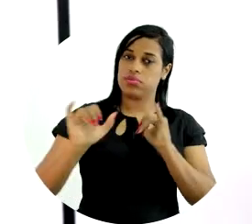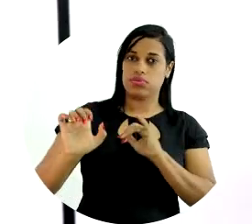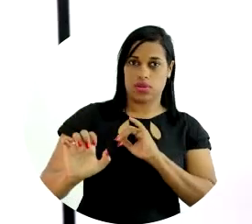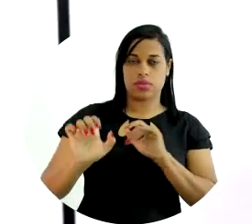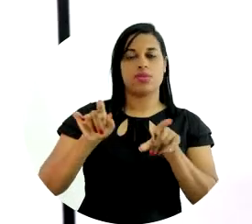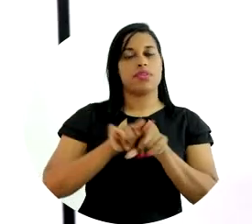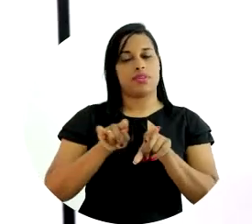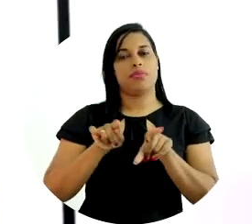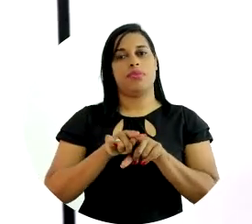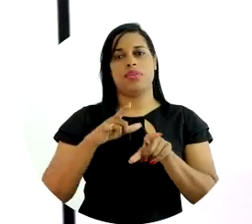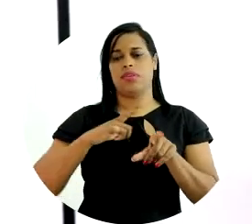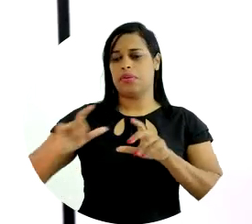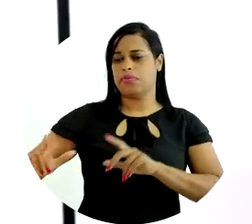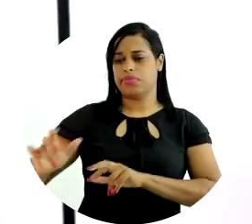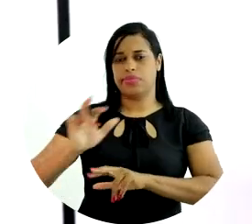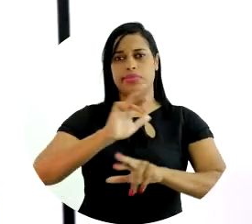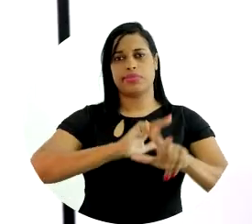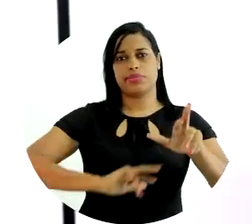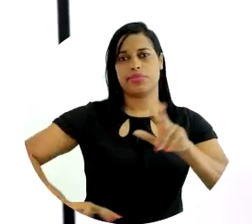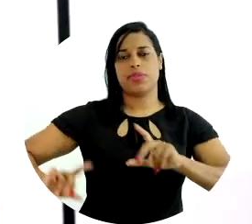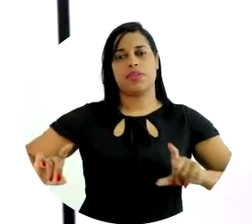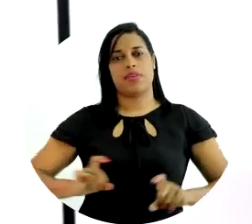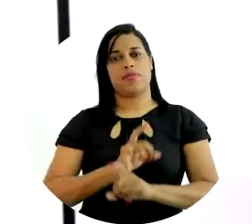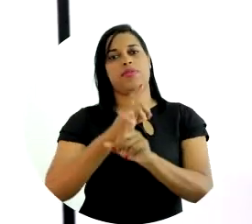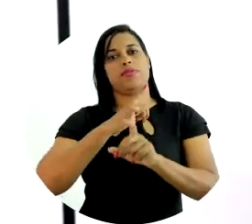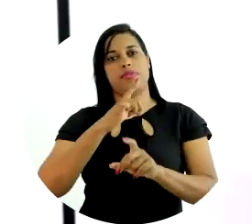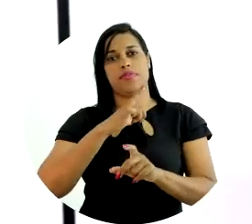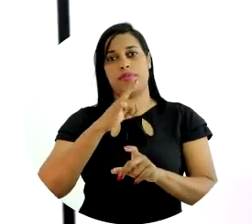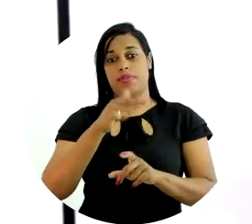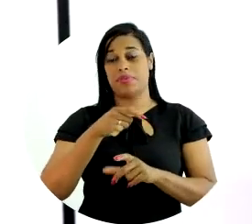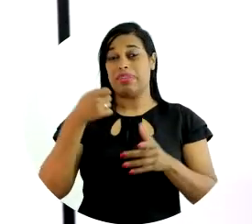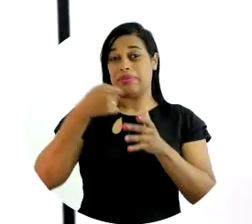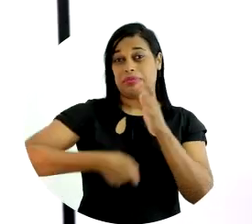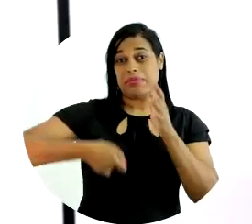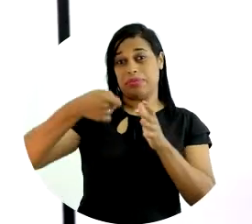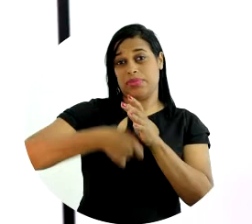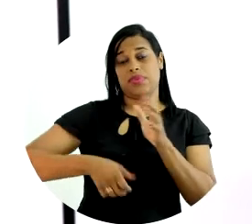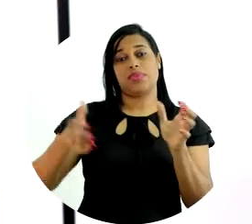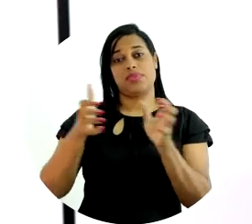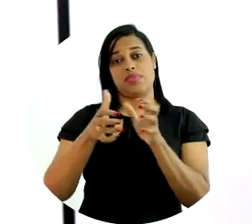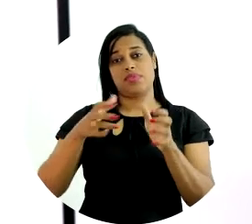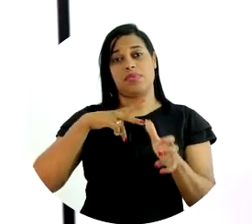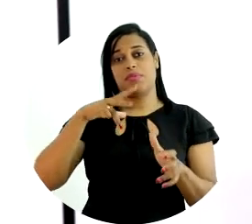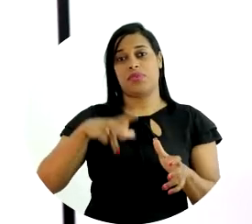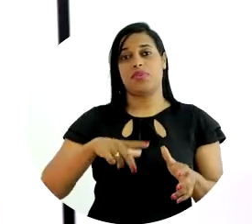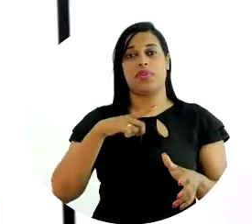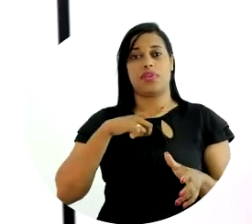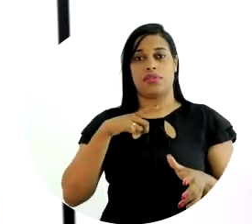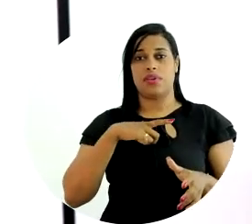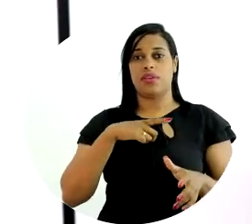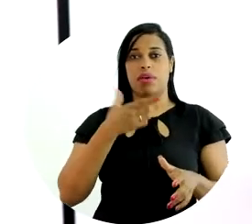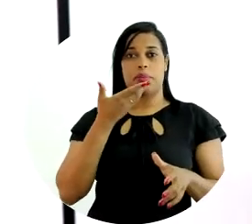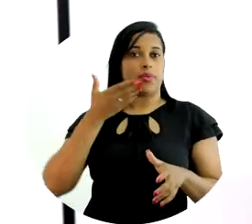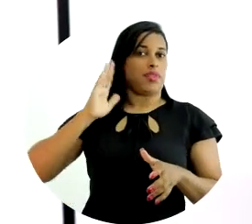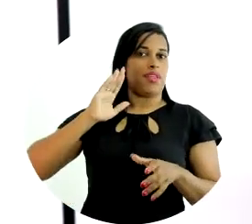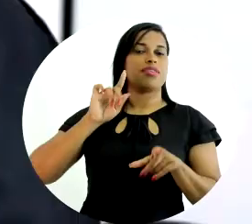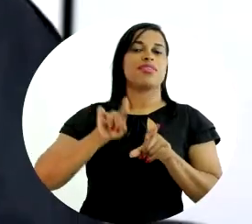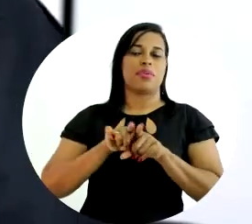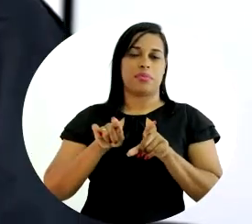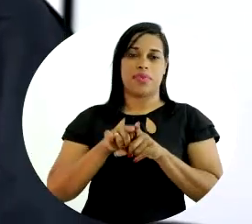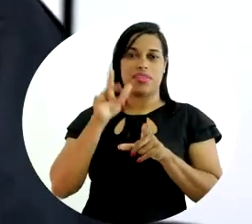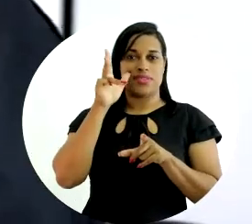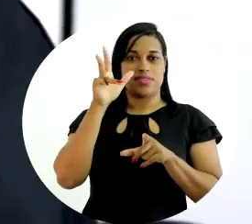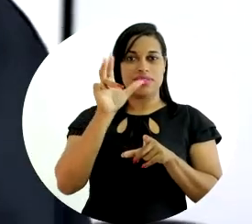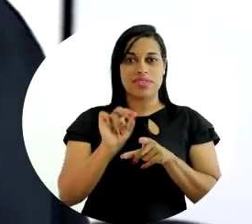outros r surgiu país afora chamei por conta dessa maior ação da colônia portuguesa que tenha fechamento por